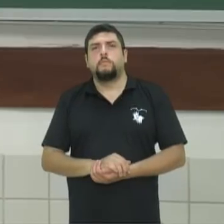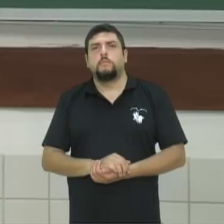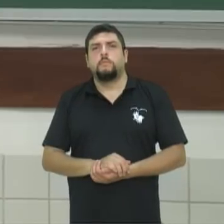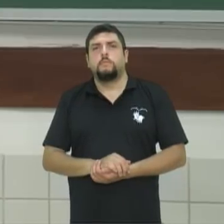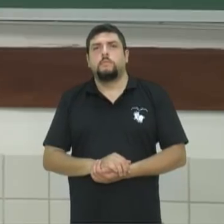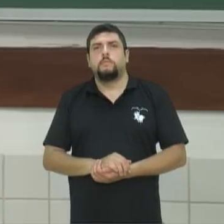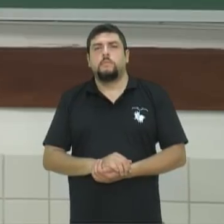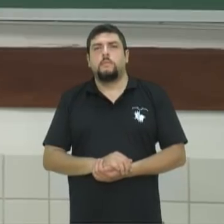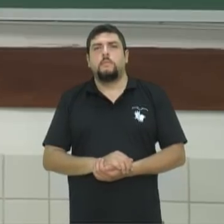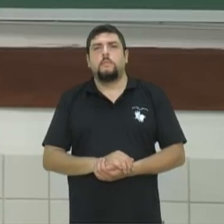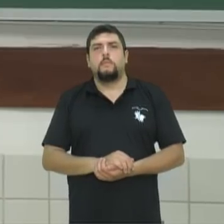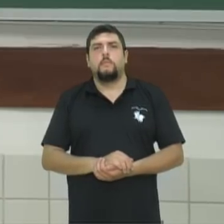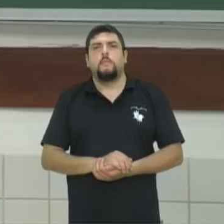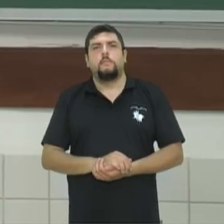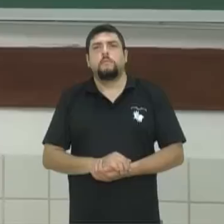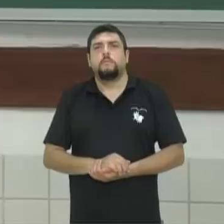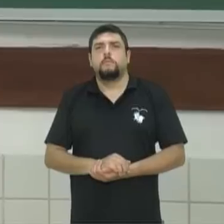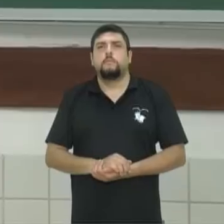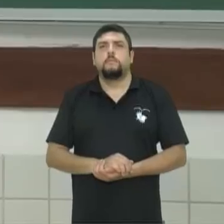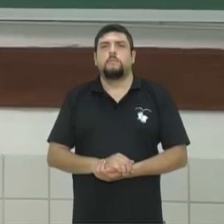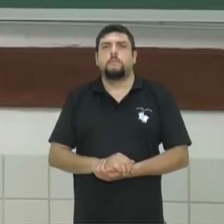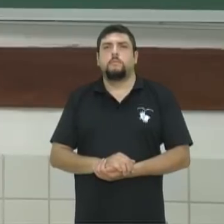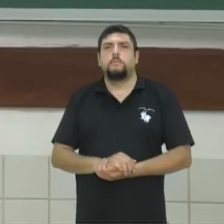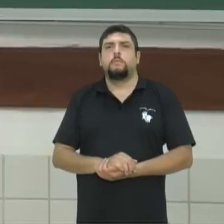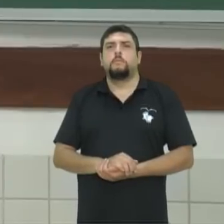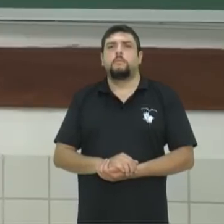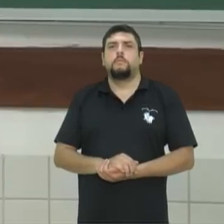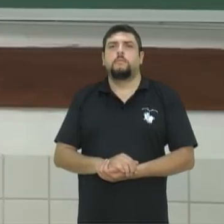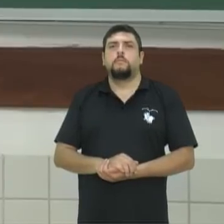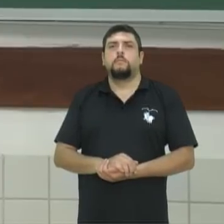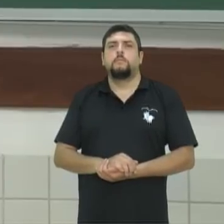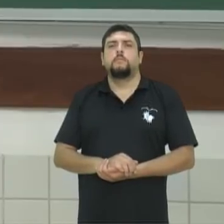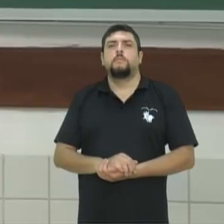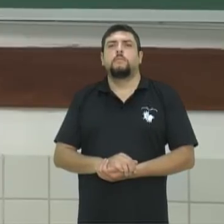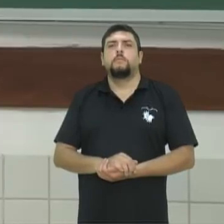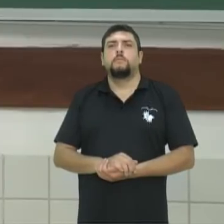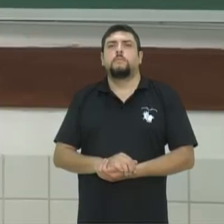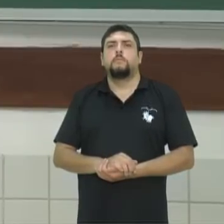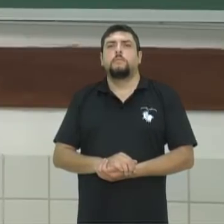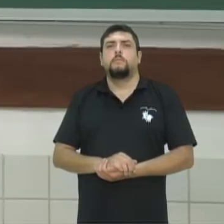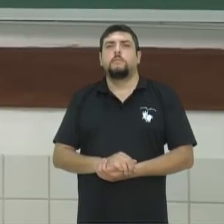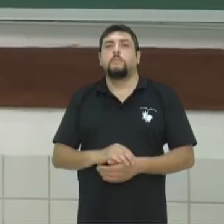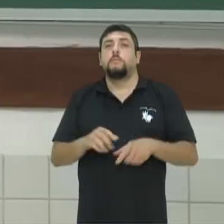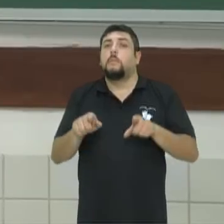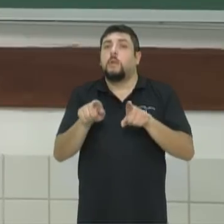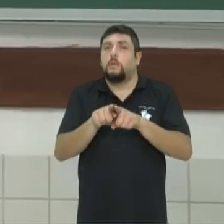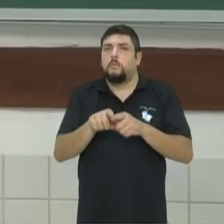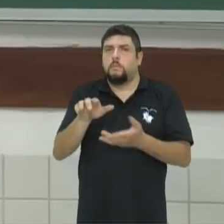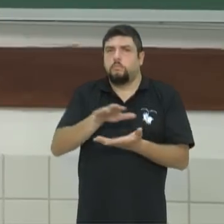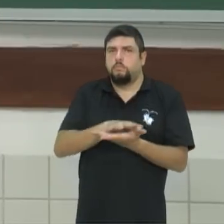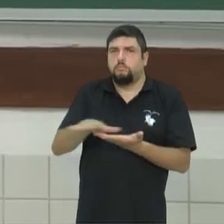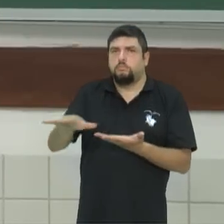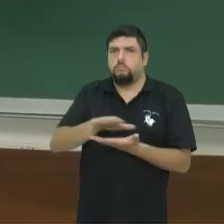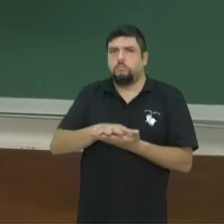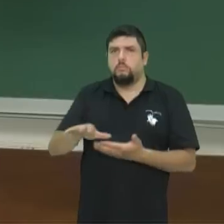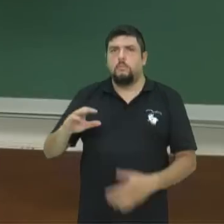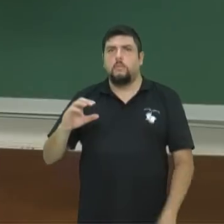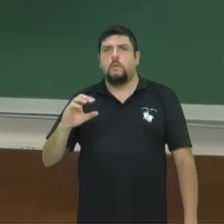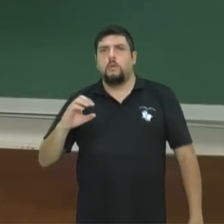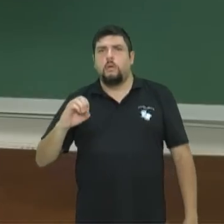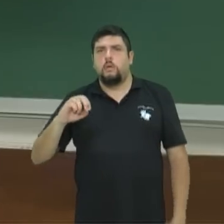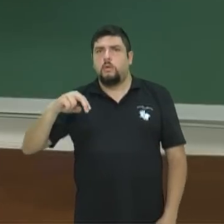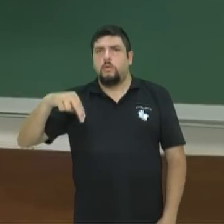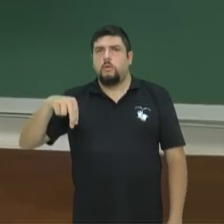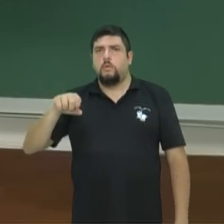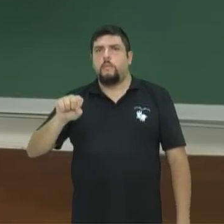investes, ele investe, nós investimos, vós investis e eles investem. São verbos, Consumir também é verbo. Eu consigo conjugar,